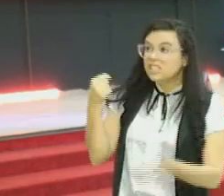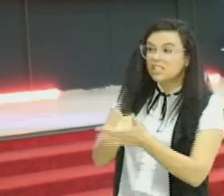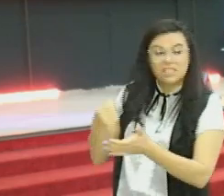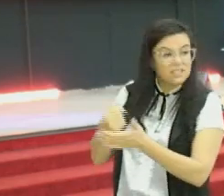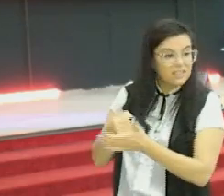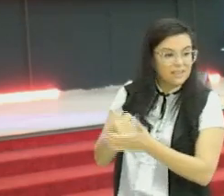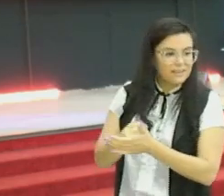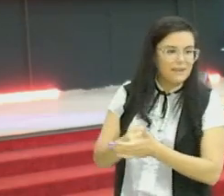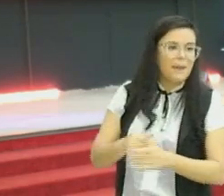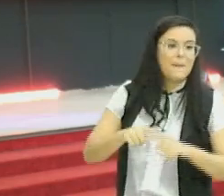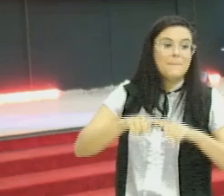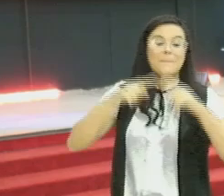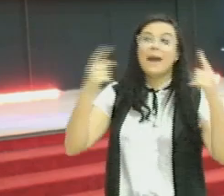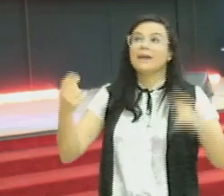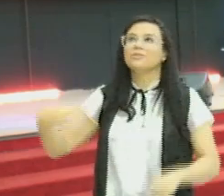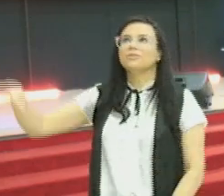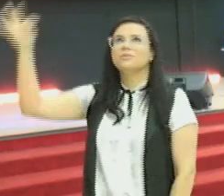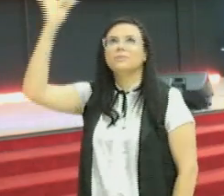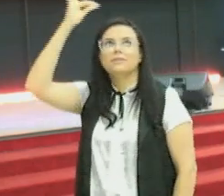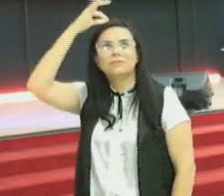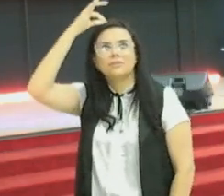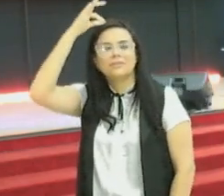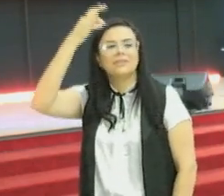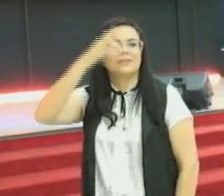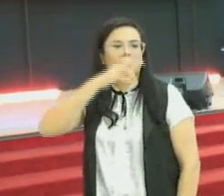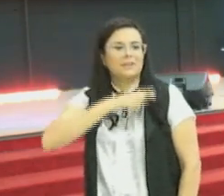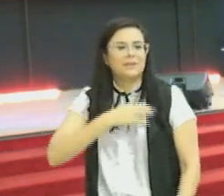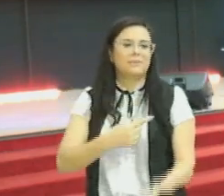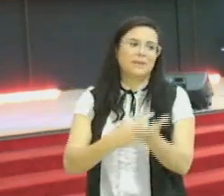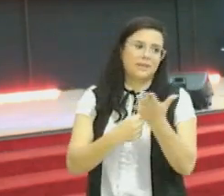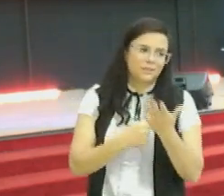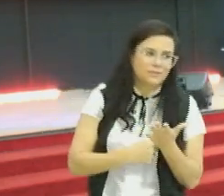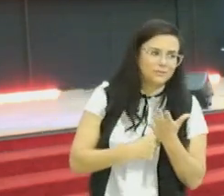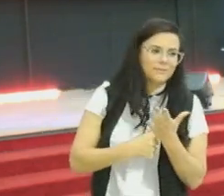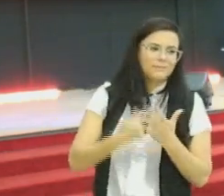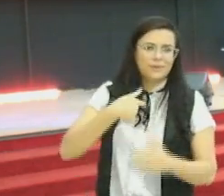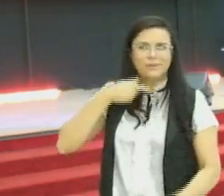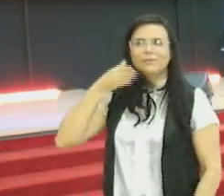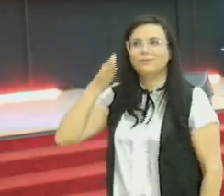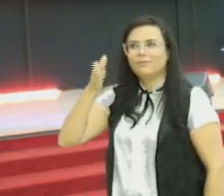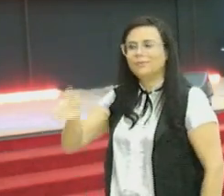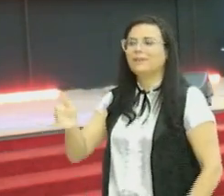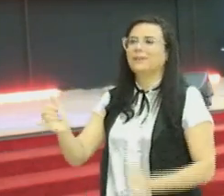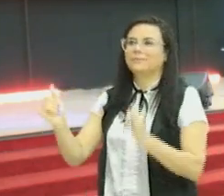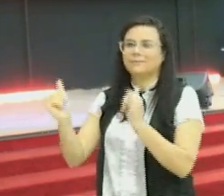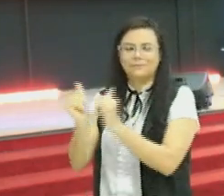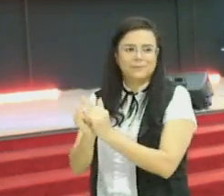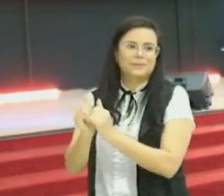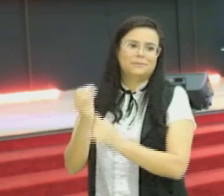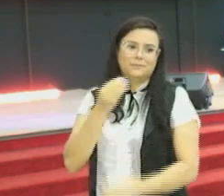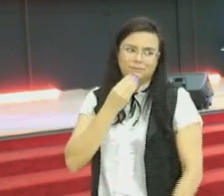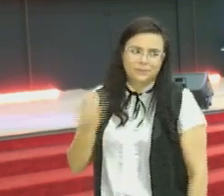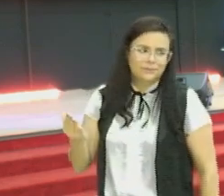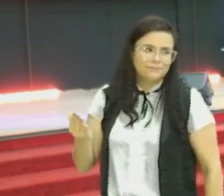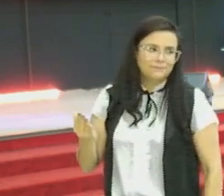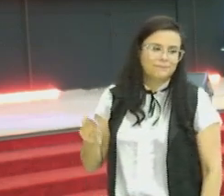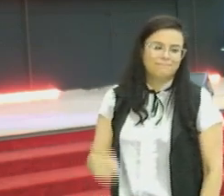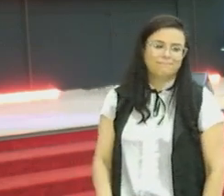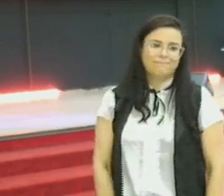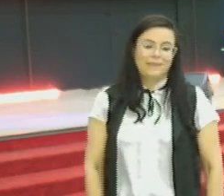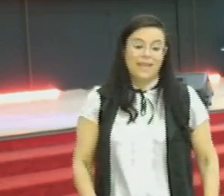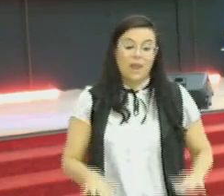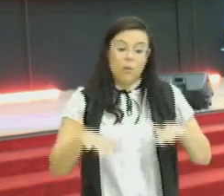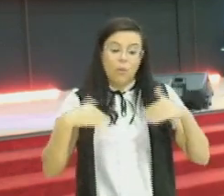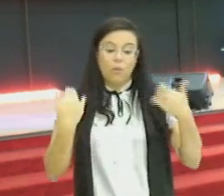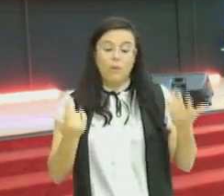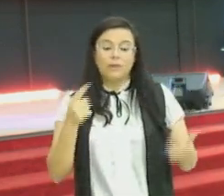é o Espírito Santo que te ajuda. Quando você diz assim, Senhor, eu quero perdoar, mas eu não dou conta,